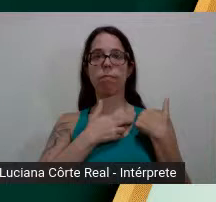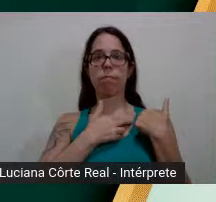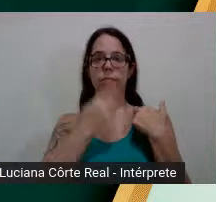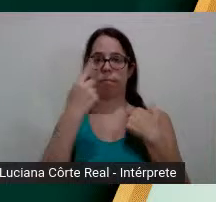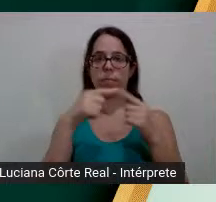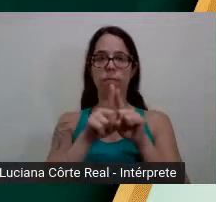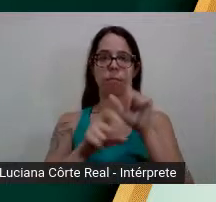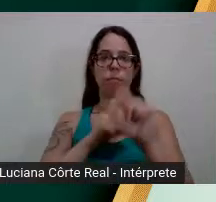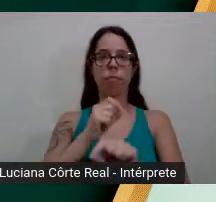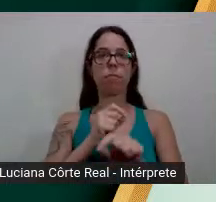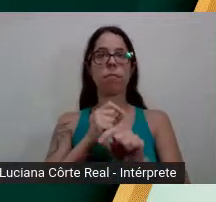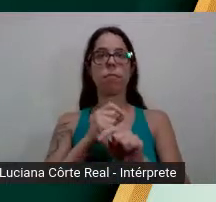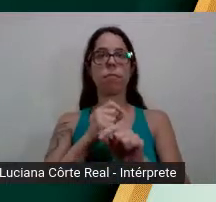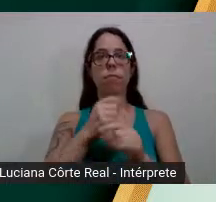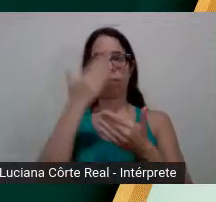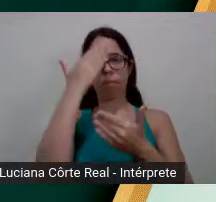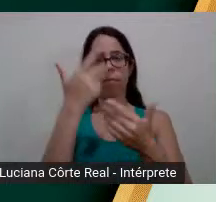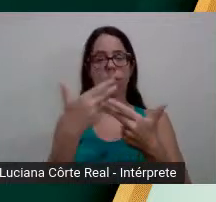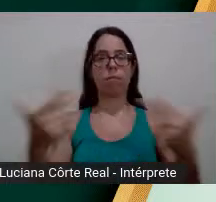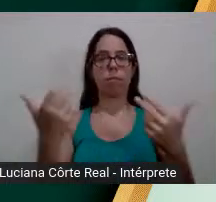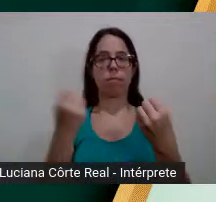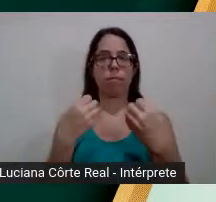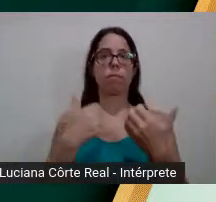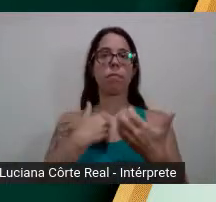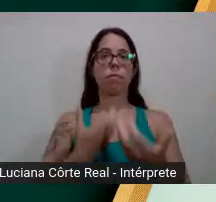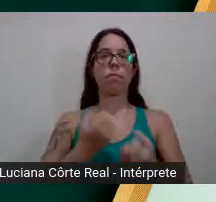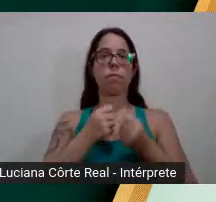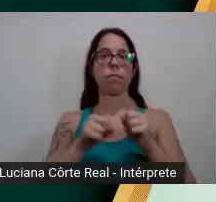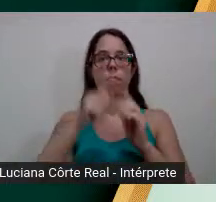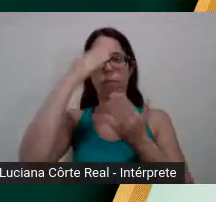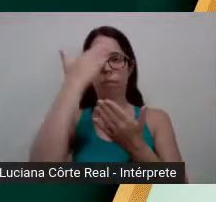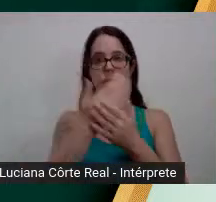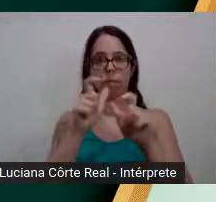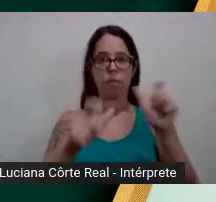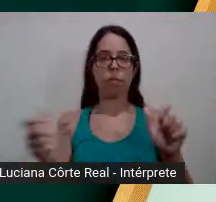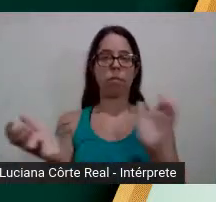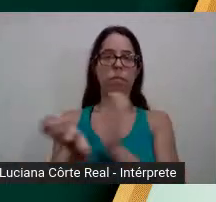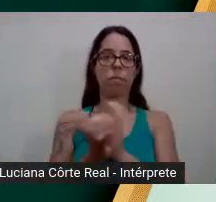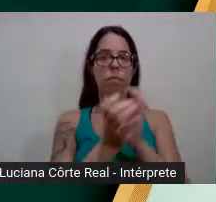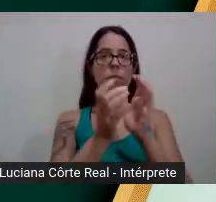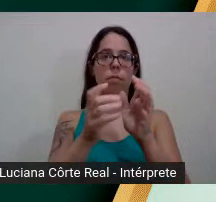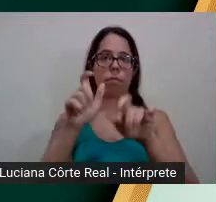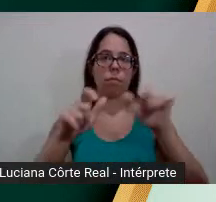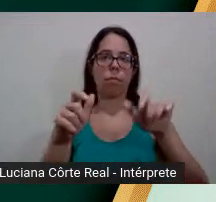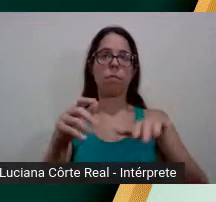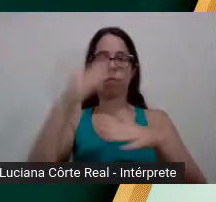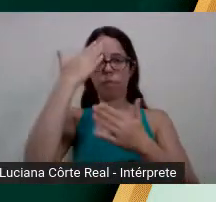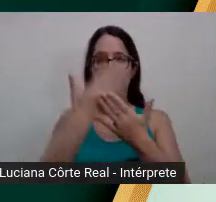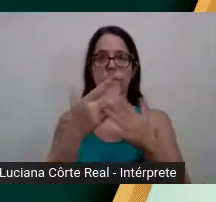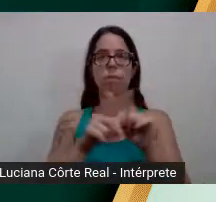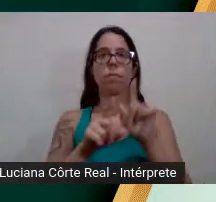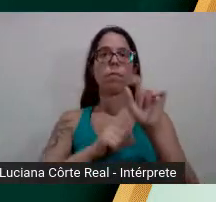e a confiança dos meus concidadãos, e fazer quanto em mim couber, pela grandeza moral e prosperidade do